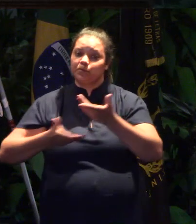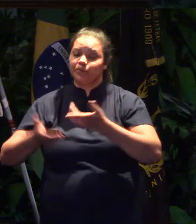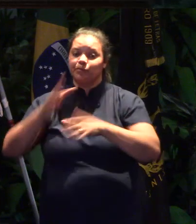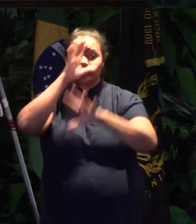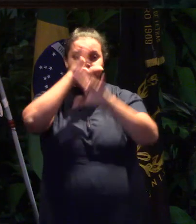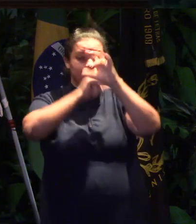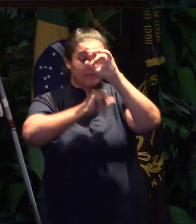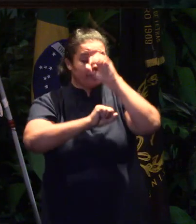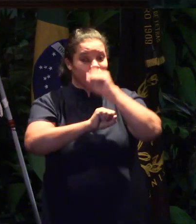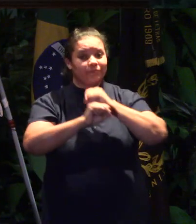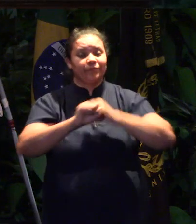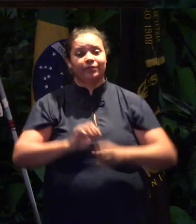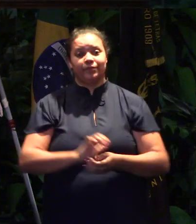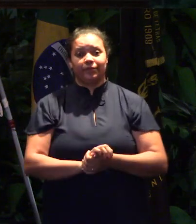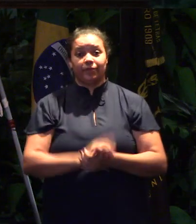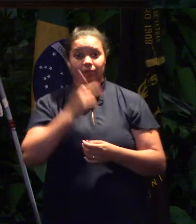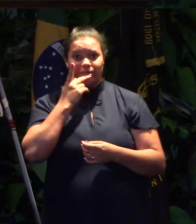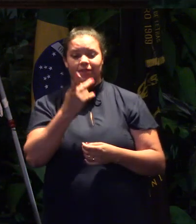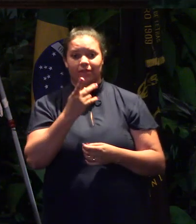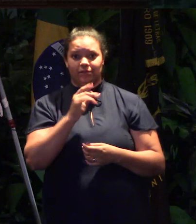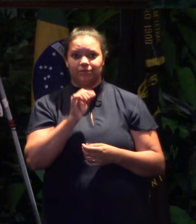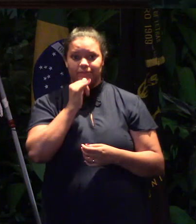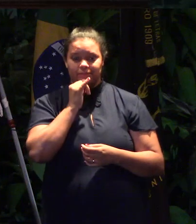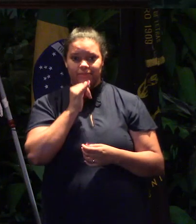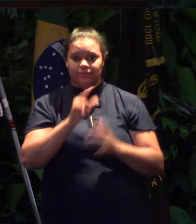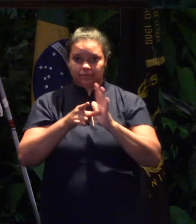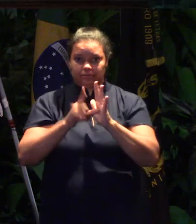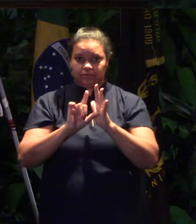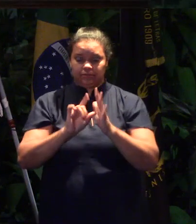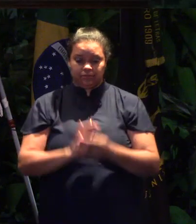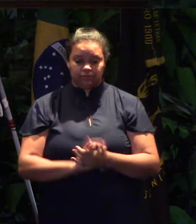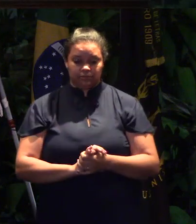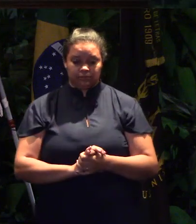uns com os outros. Né? Eu falei agora há pouco que